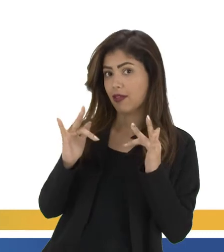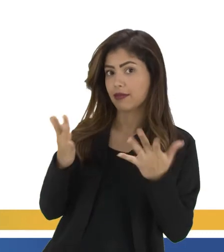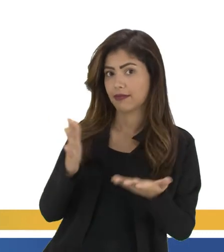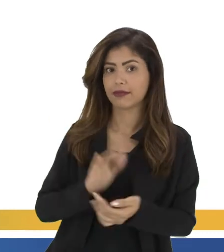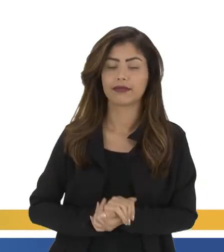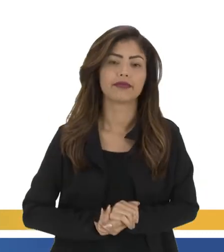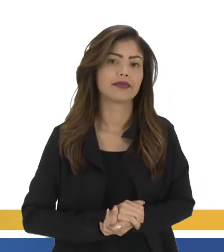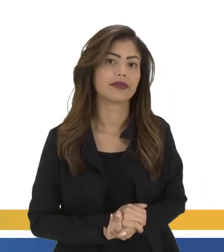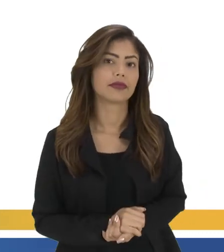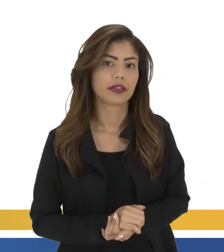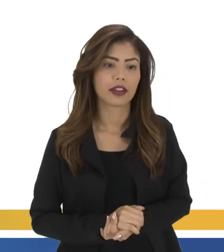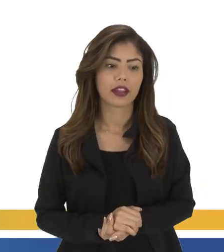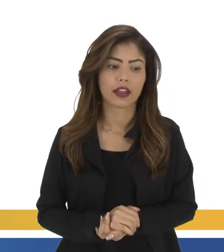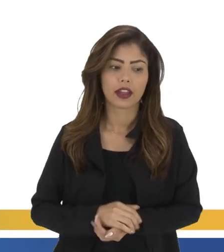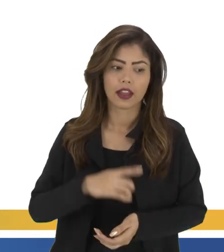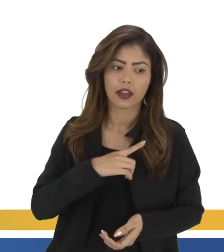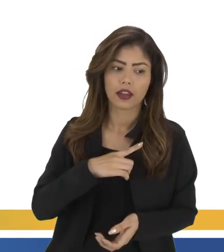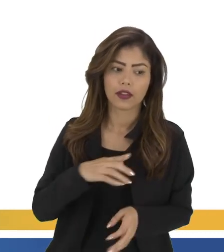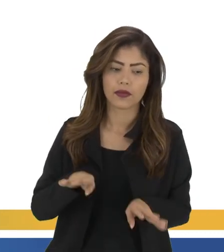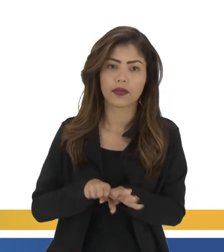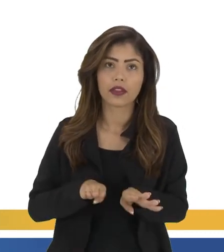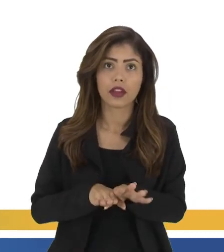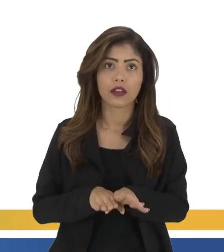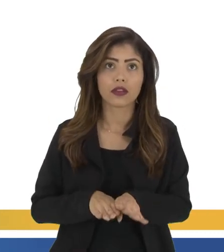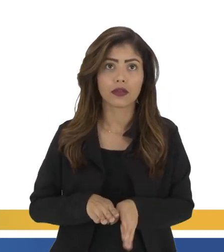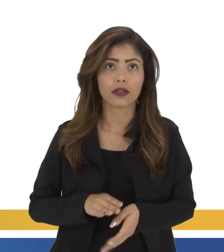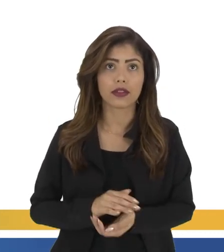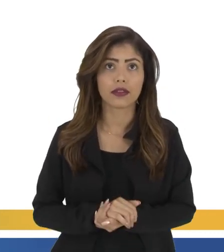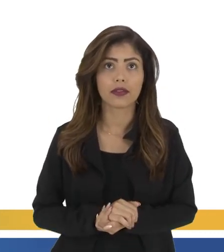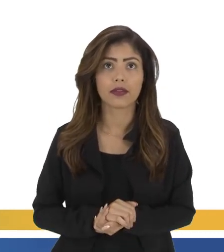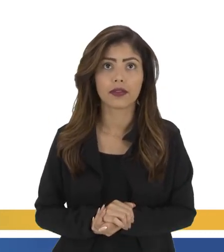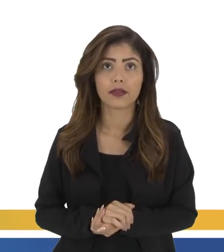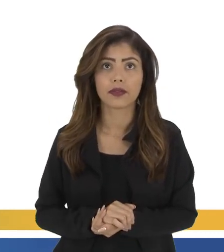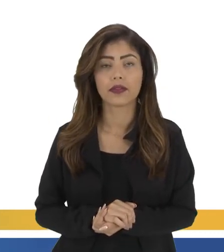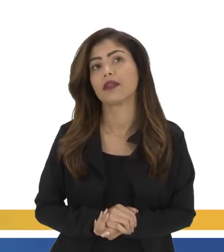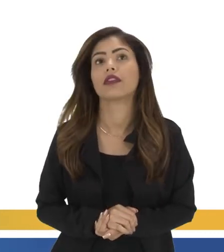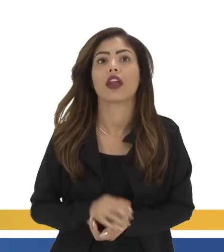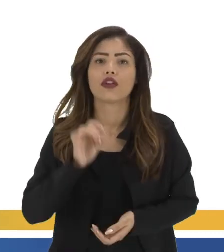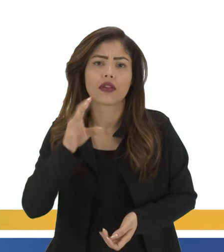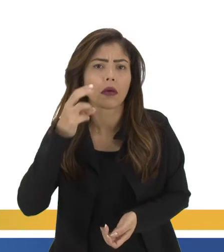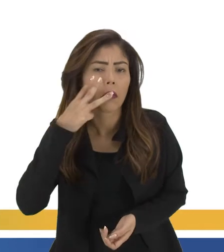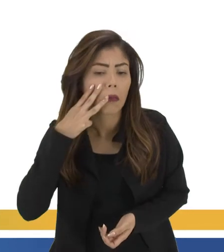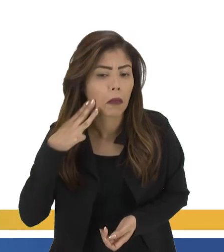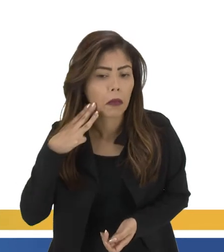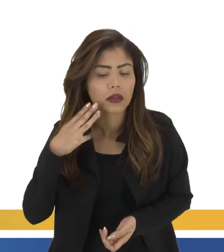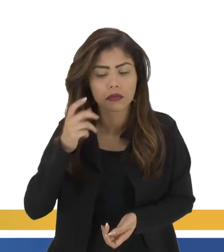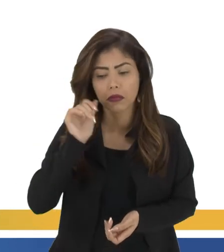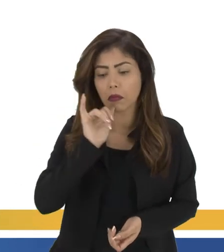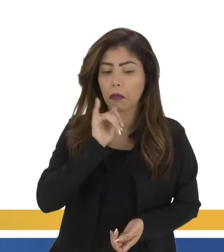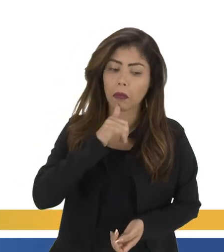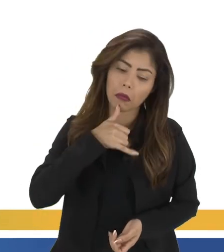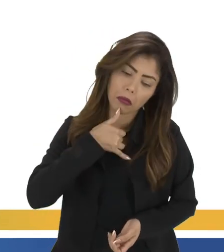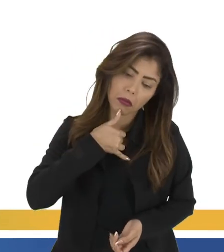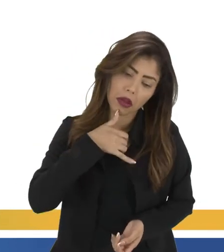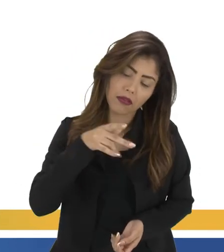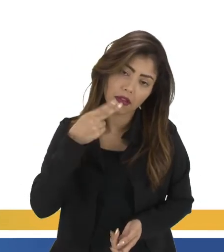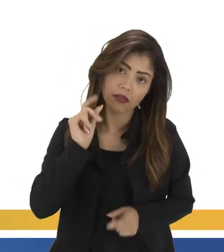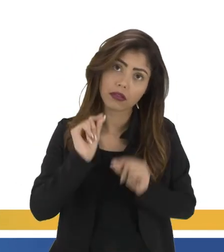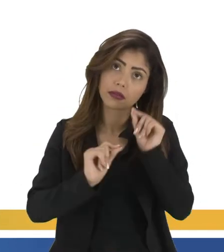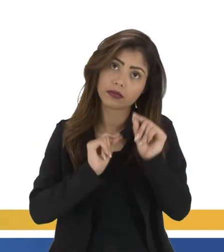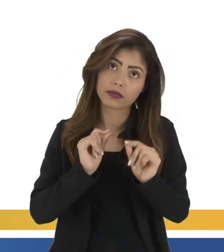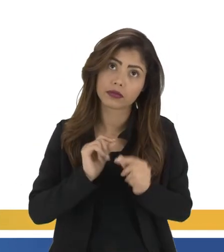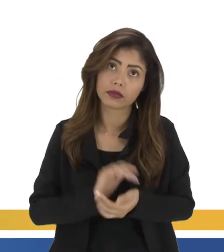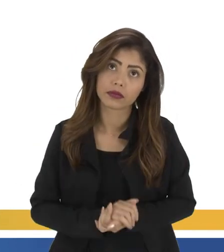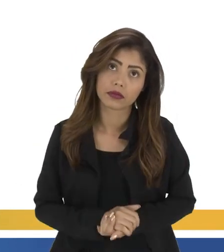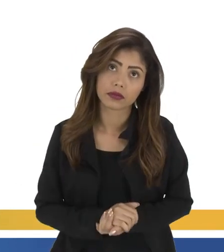Tá vendo aí a forma do futuro? Só que o Cascão fica decepcionado e ele diz assim, I